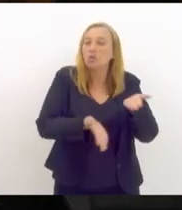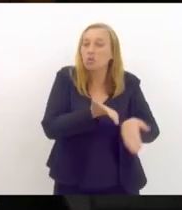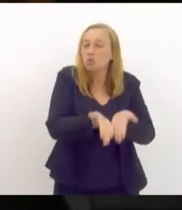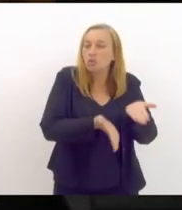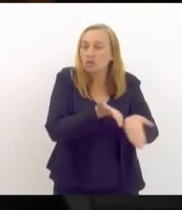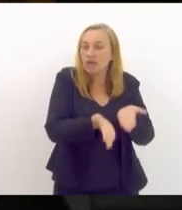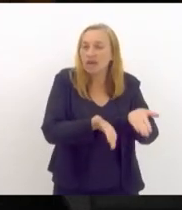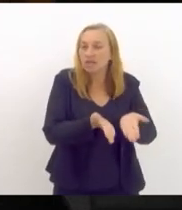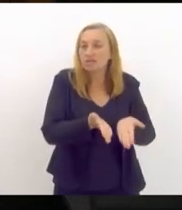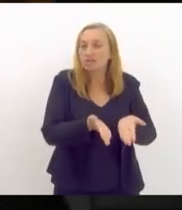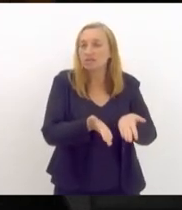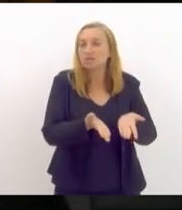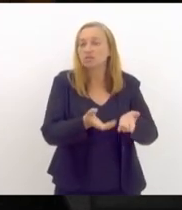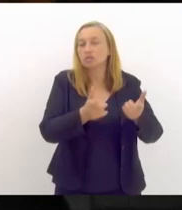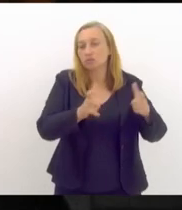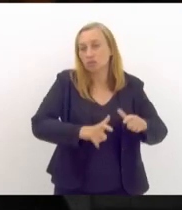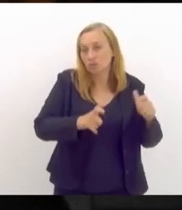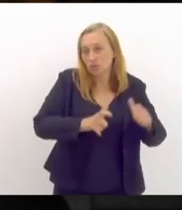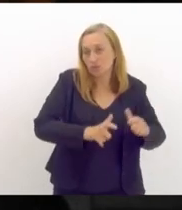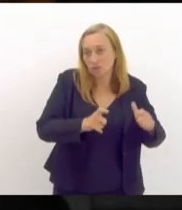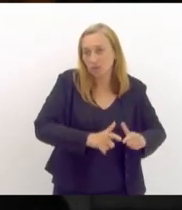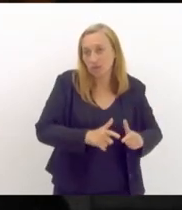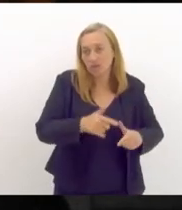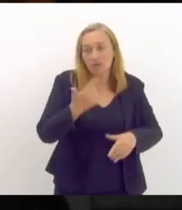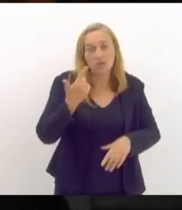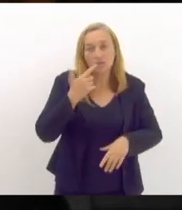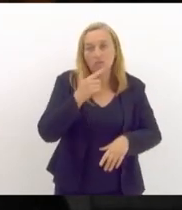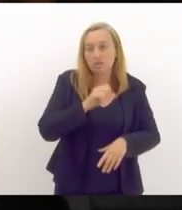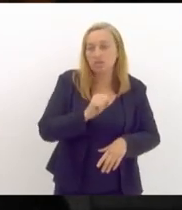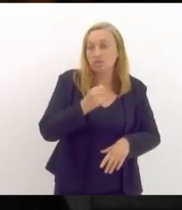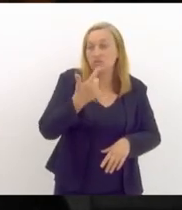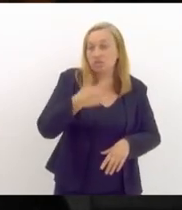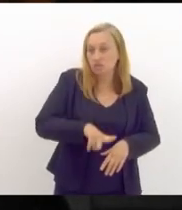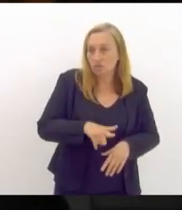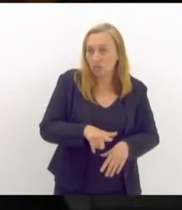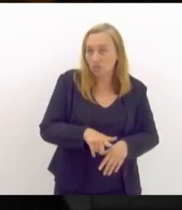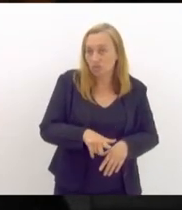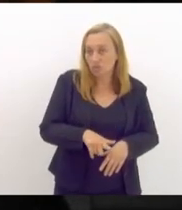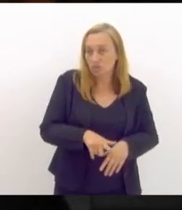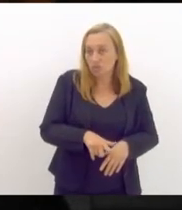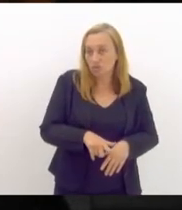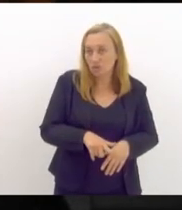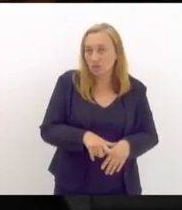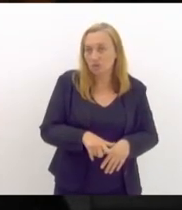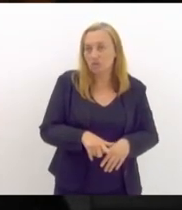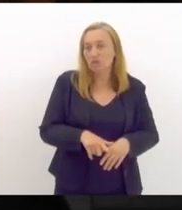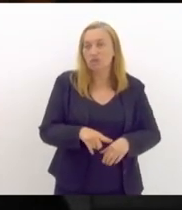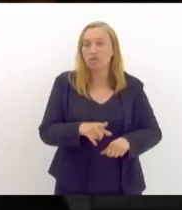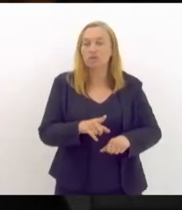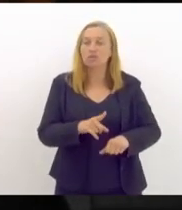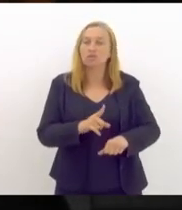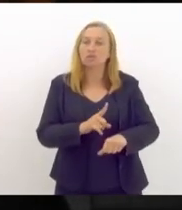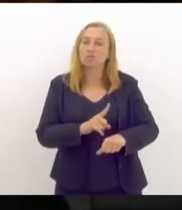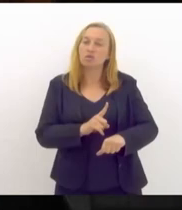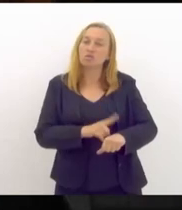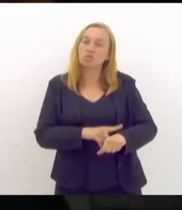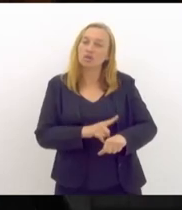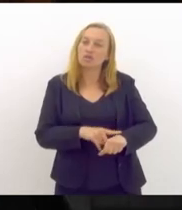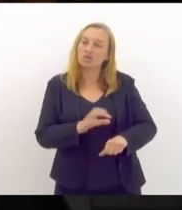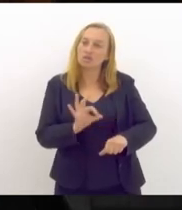das estradas ele conseguiu mais uma vez ao apagar das luzes a concessionária